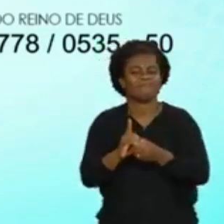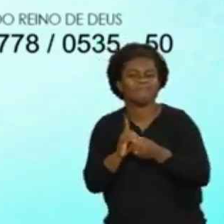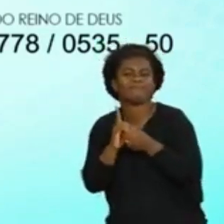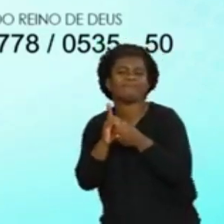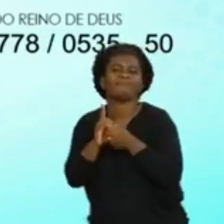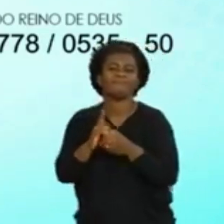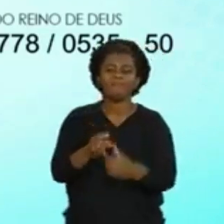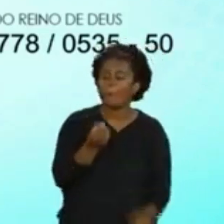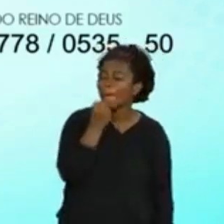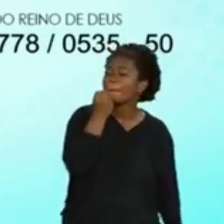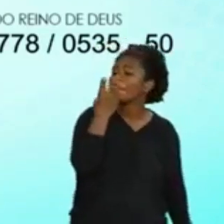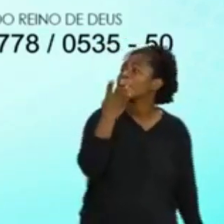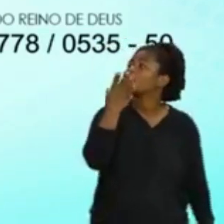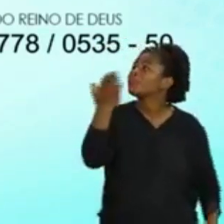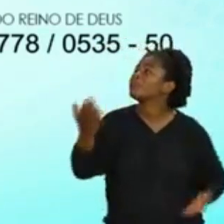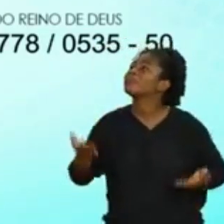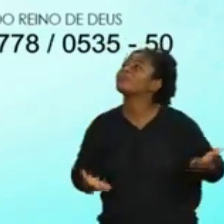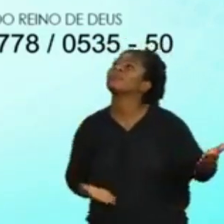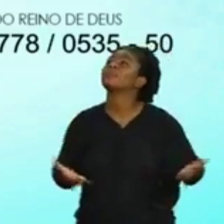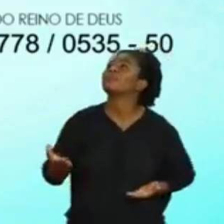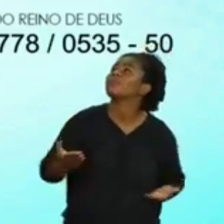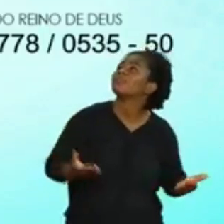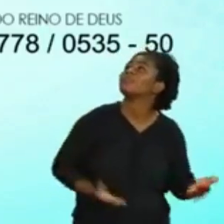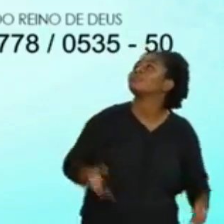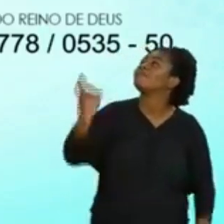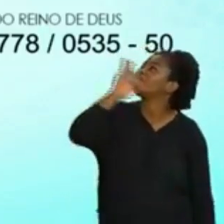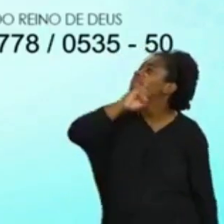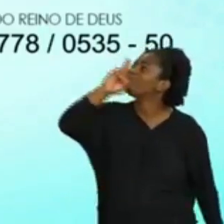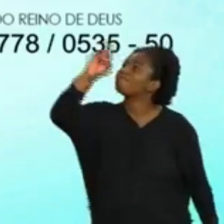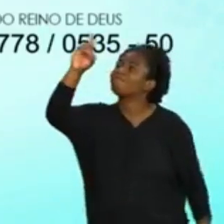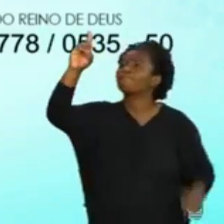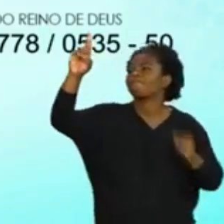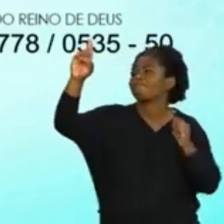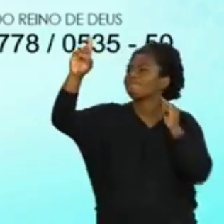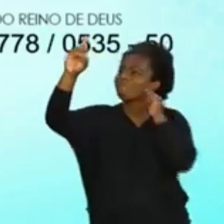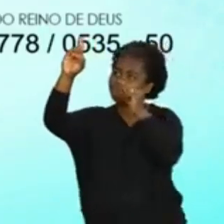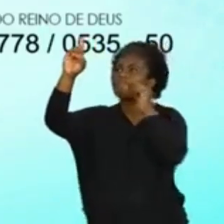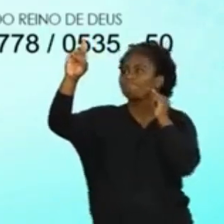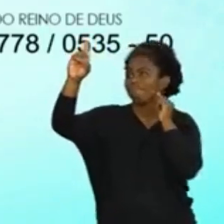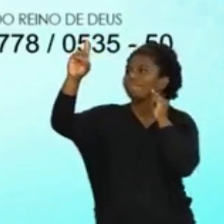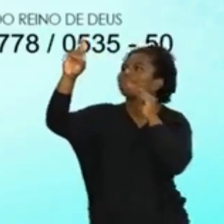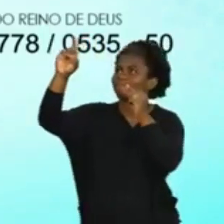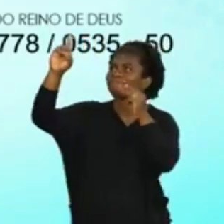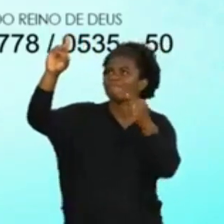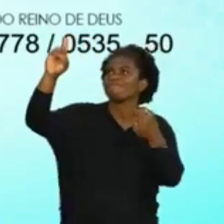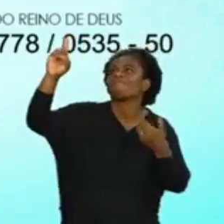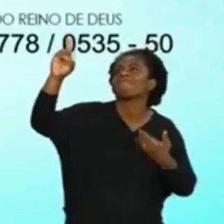Jesus. Bom é estar te servindo